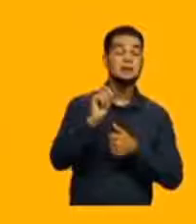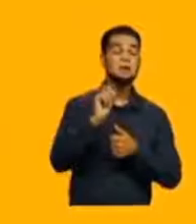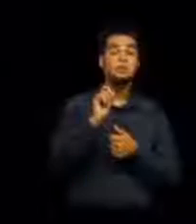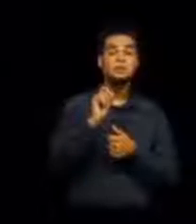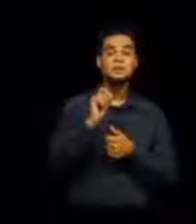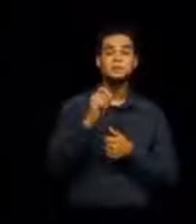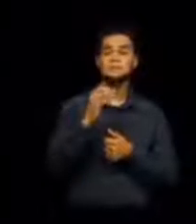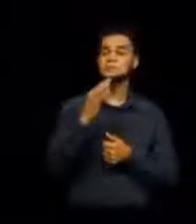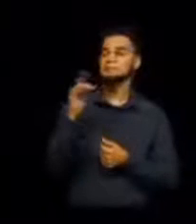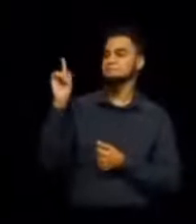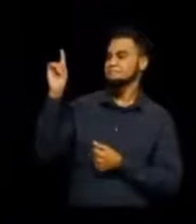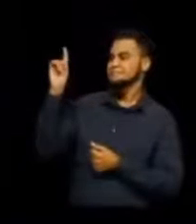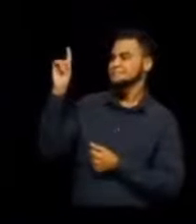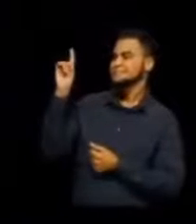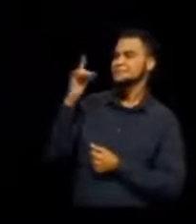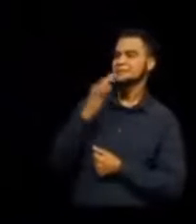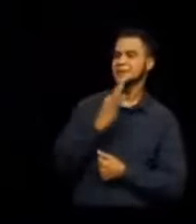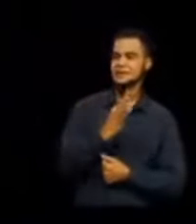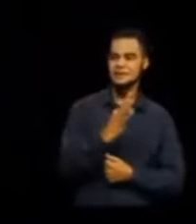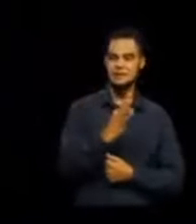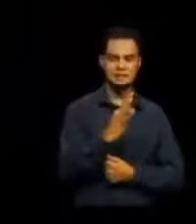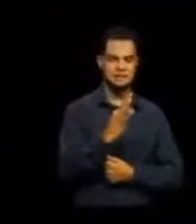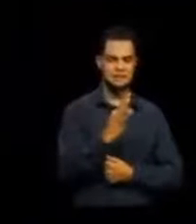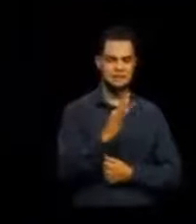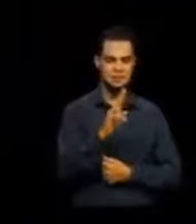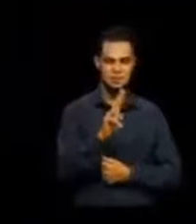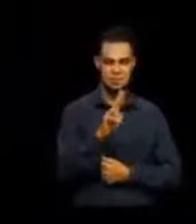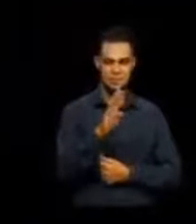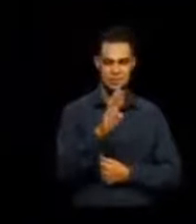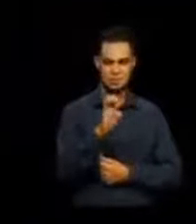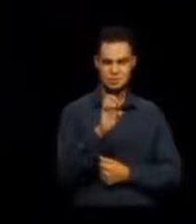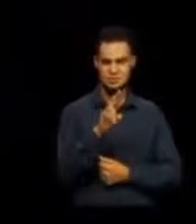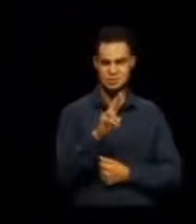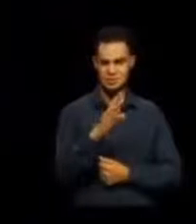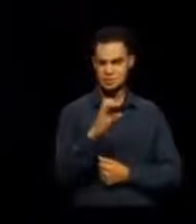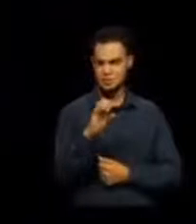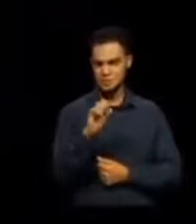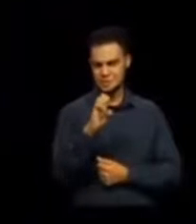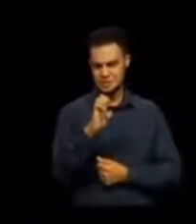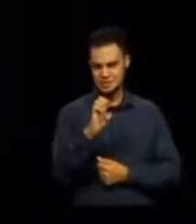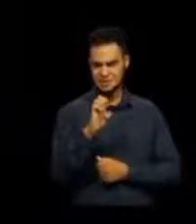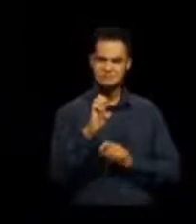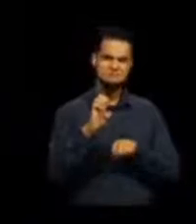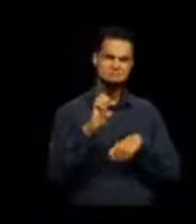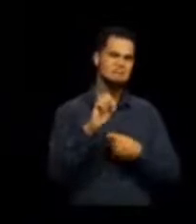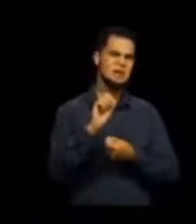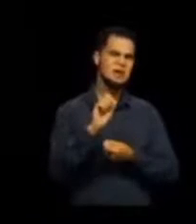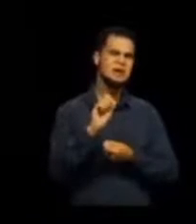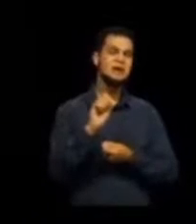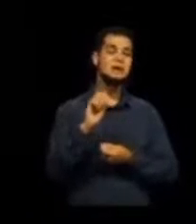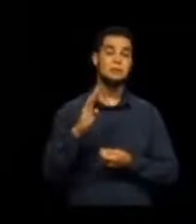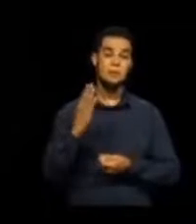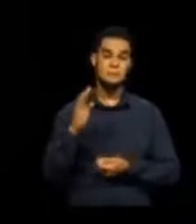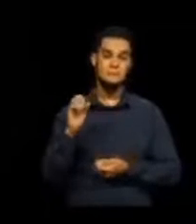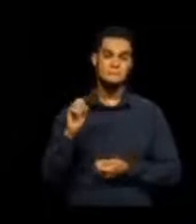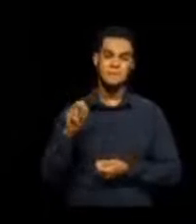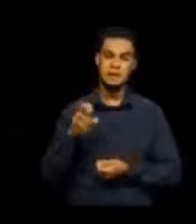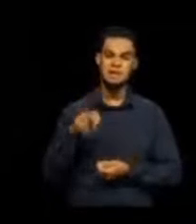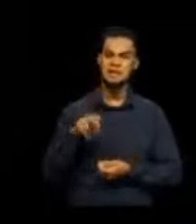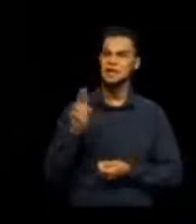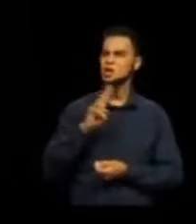tuberculose. A tuberculose ela é uma doença causada por uma bactéria, popularmente conhecido como bacilo de